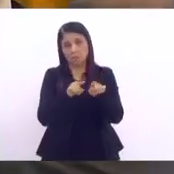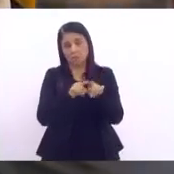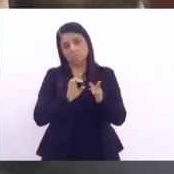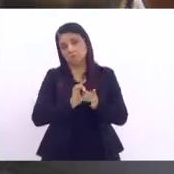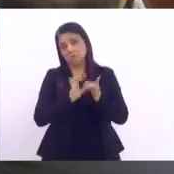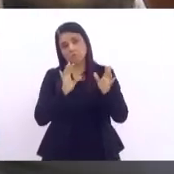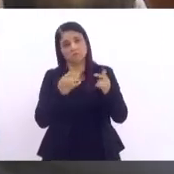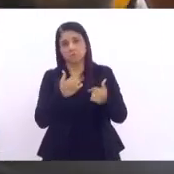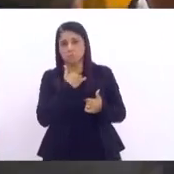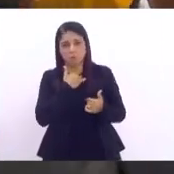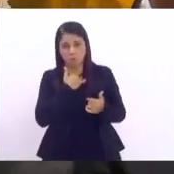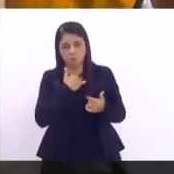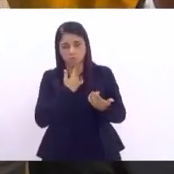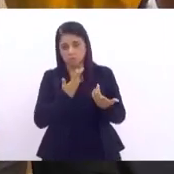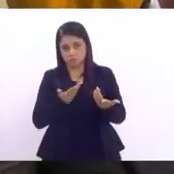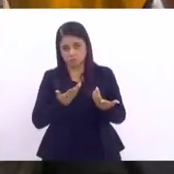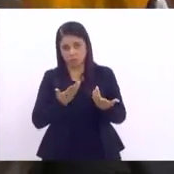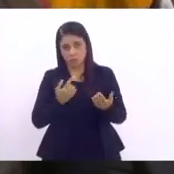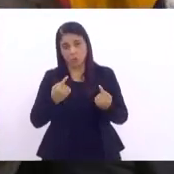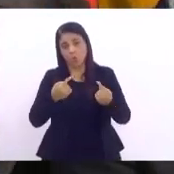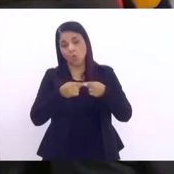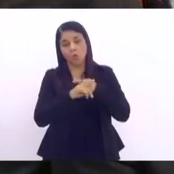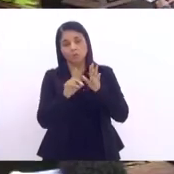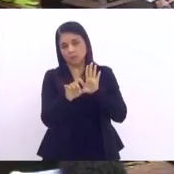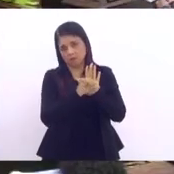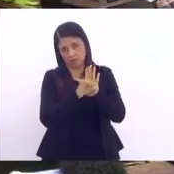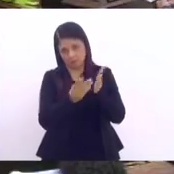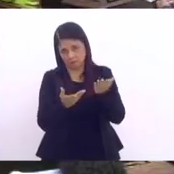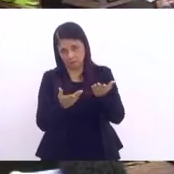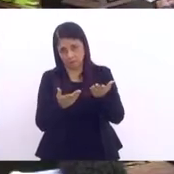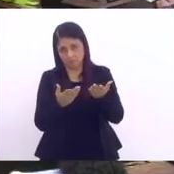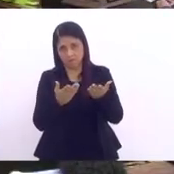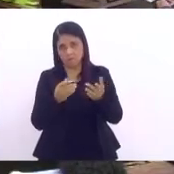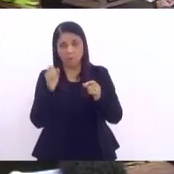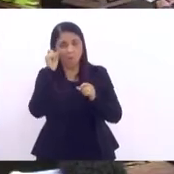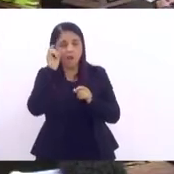uma lei. Então, é só o alerta.